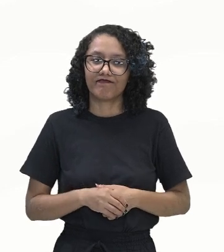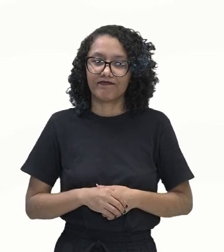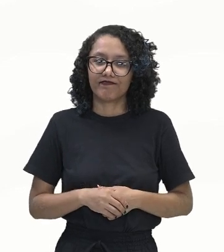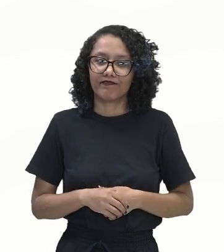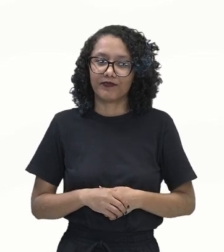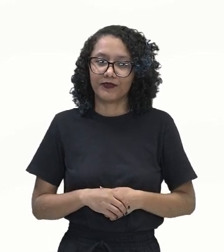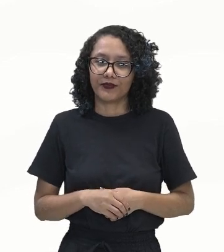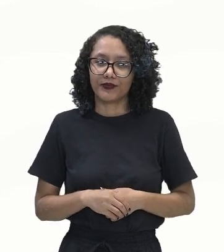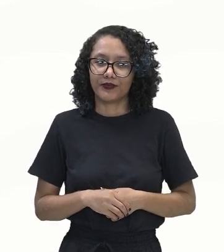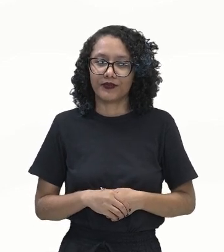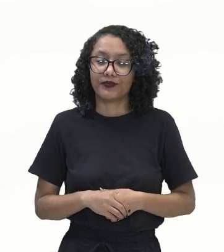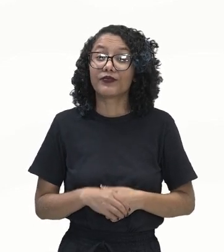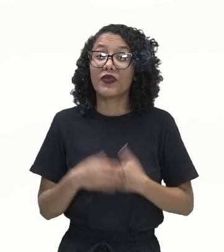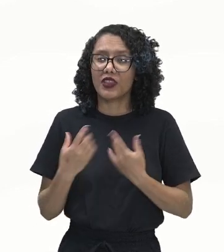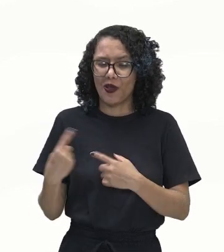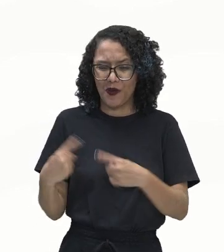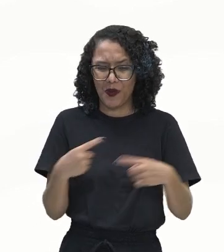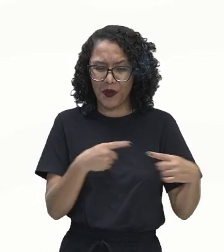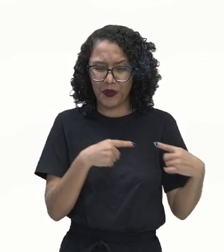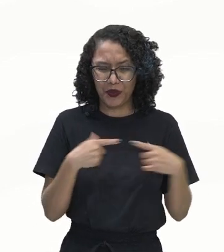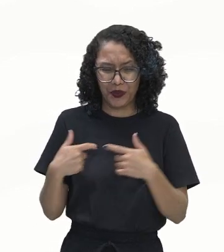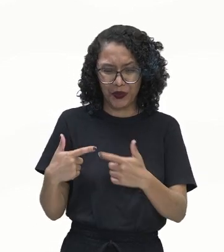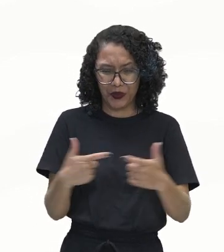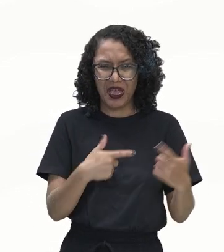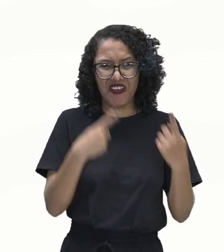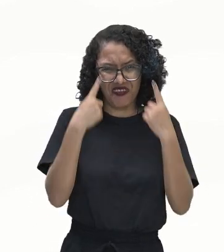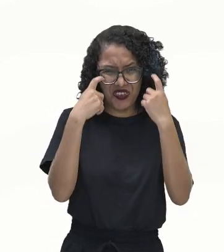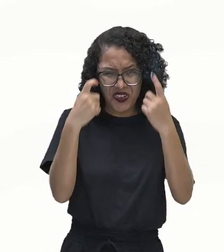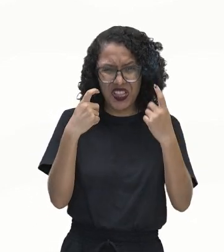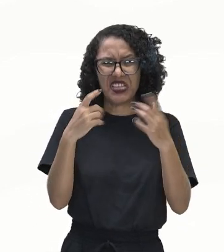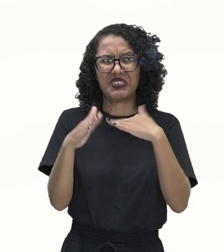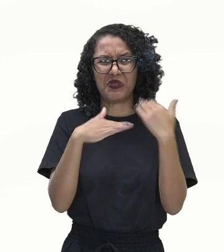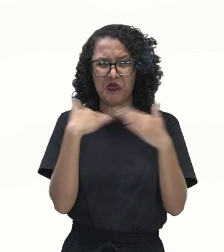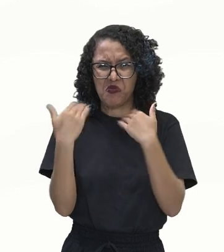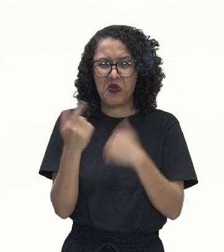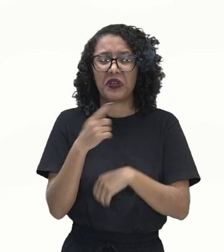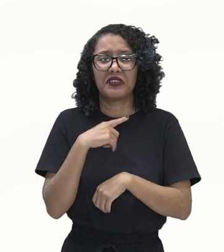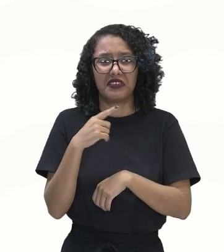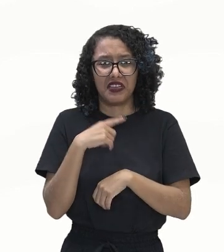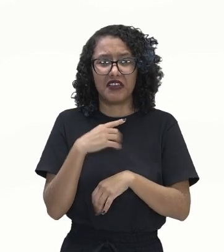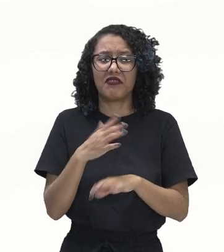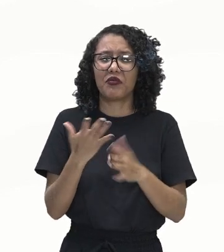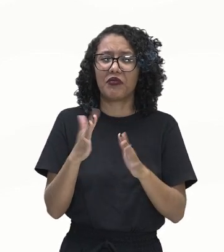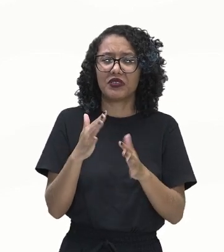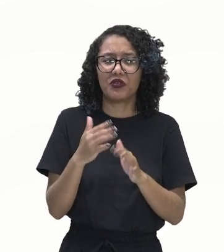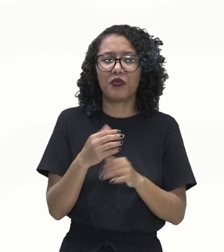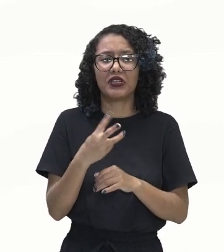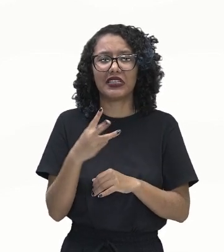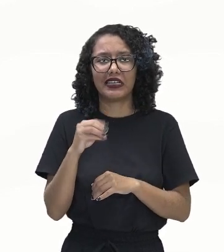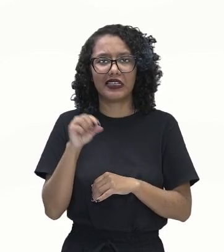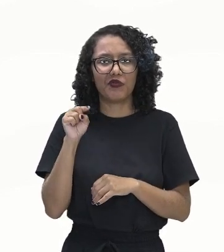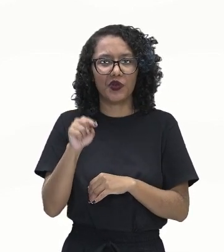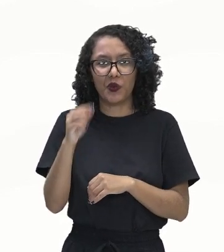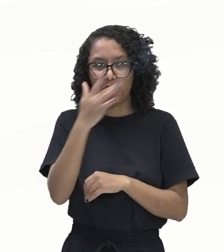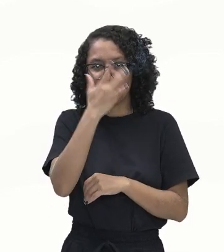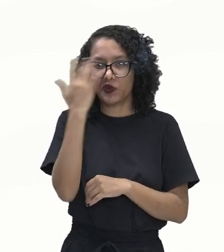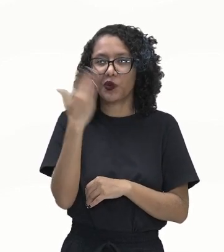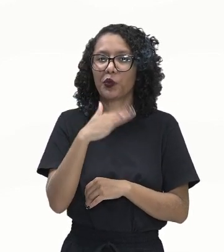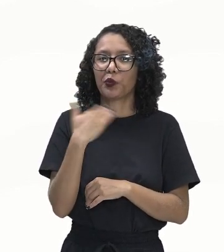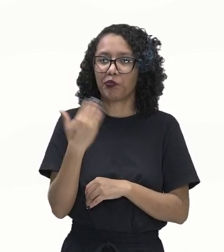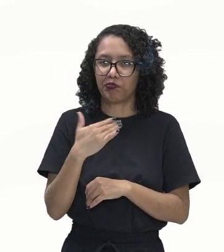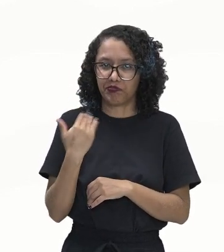Esse conflito ele foi marcado por violência e massacres e resultou na morte de cerca de 30 mil